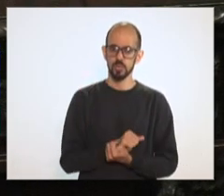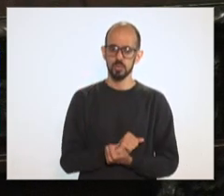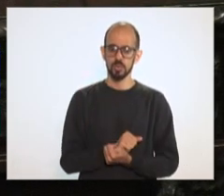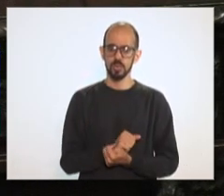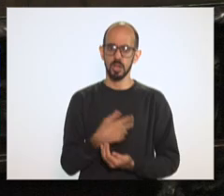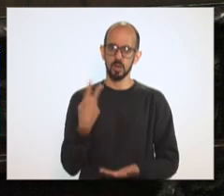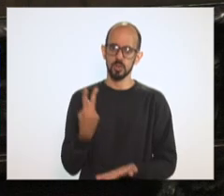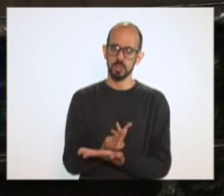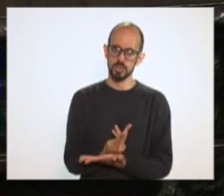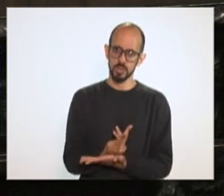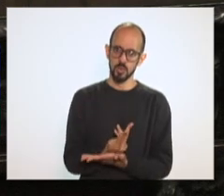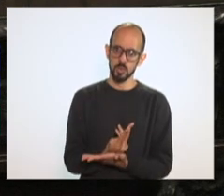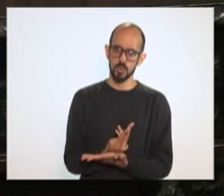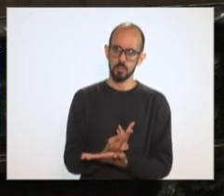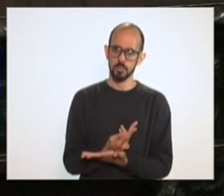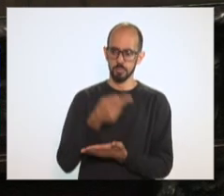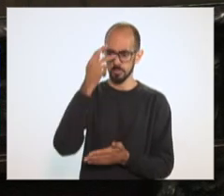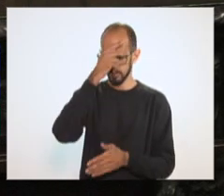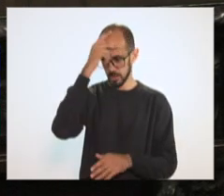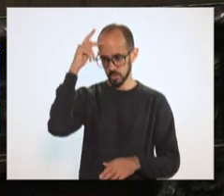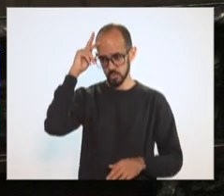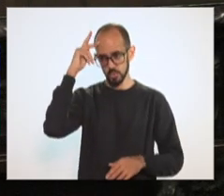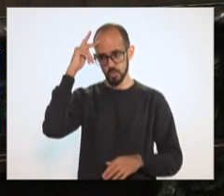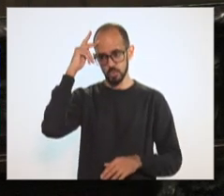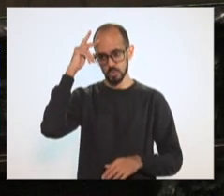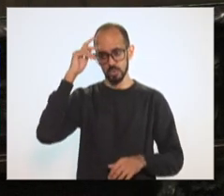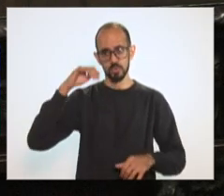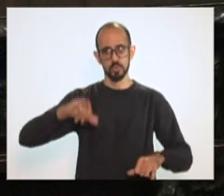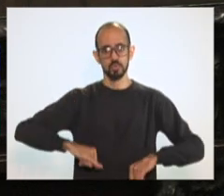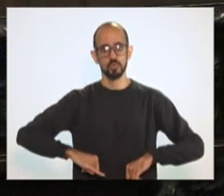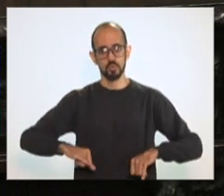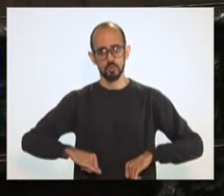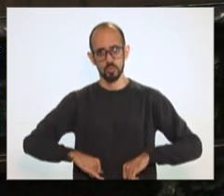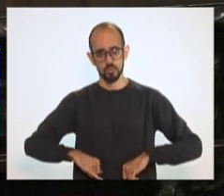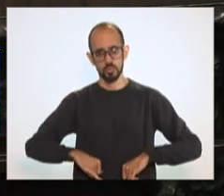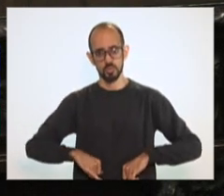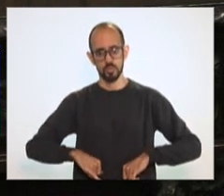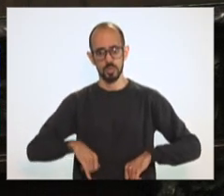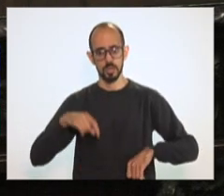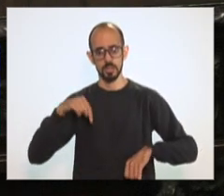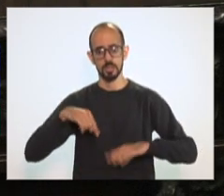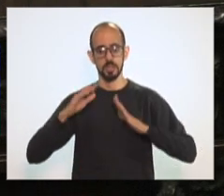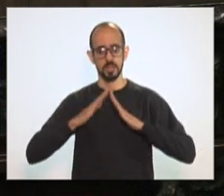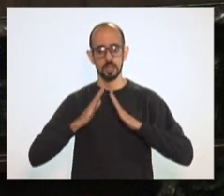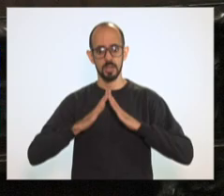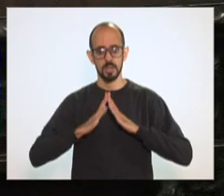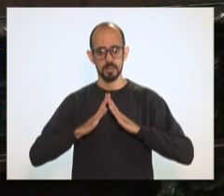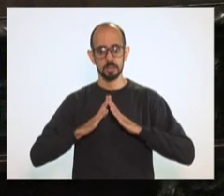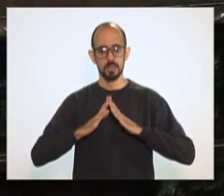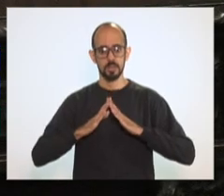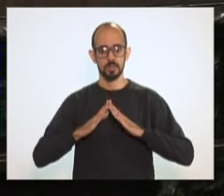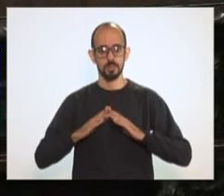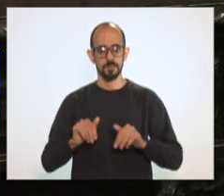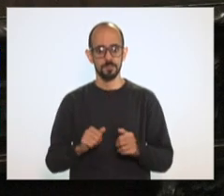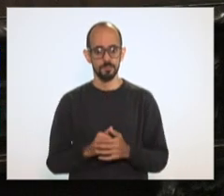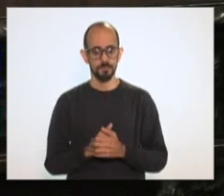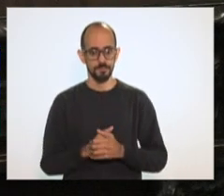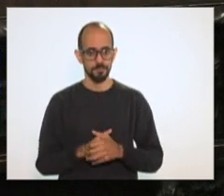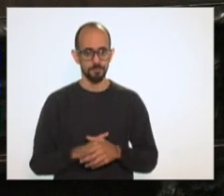de pessoas tão próximas de nós só essa casa sempre bom lembrar perdemos dois